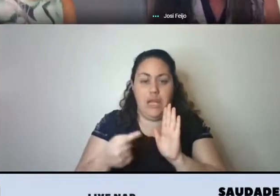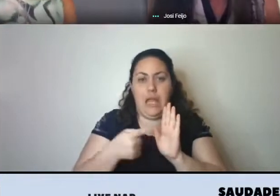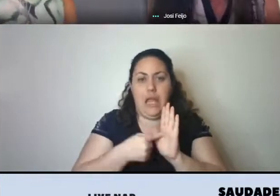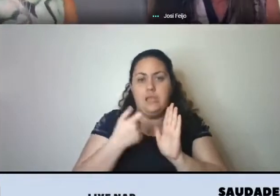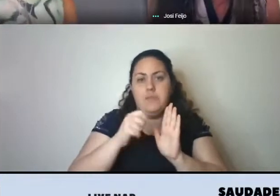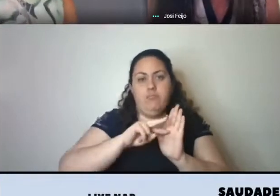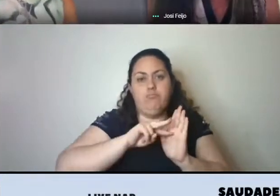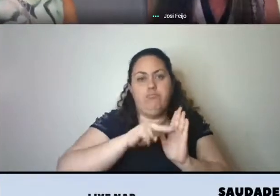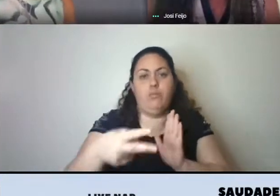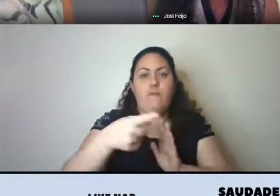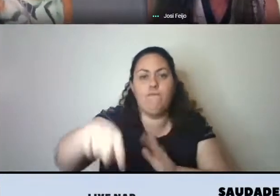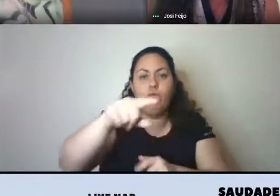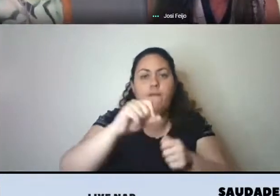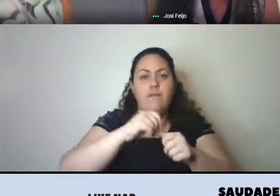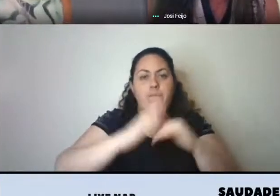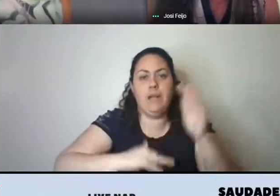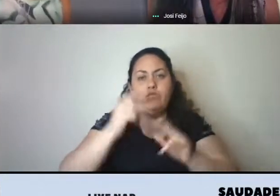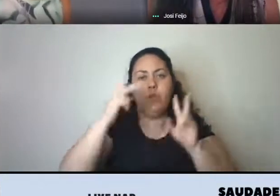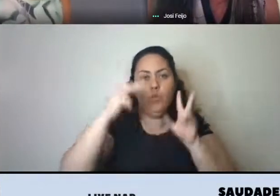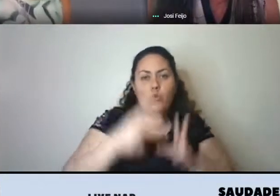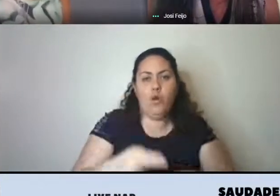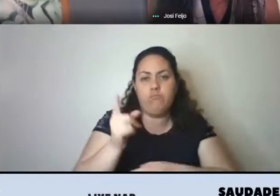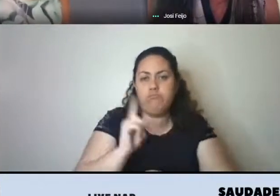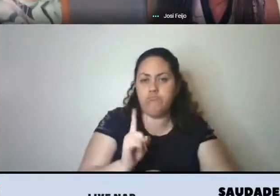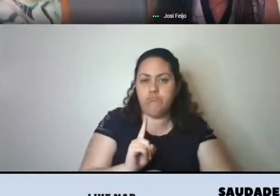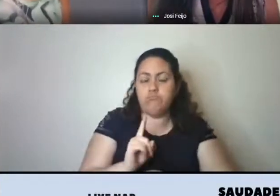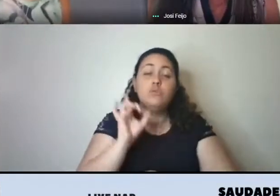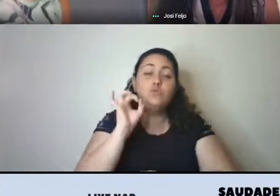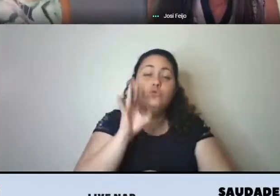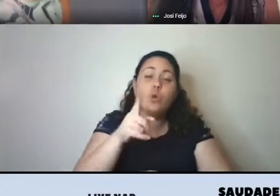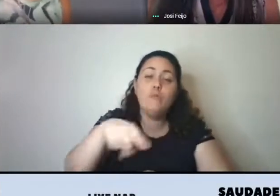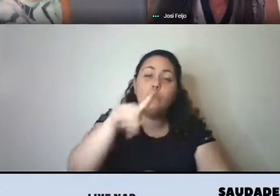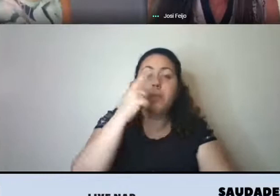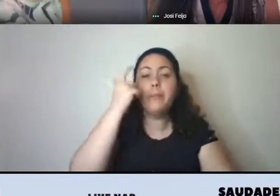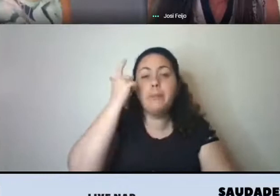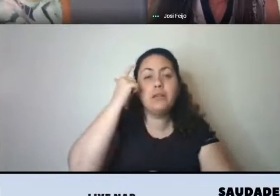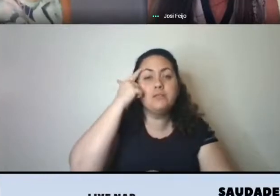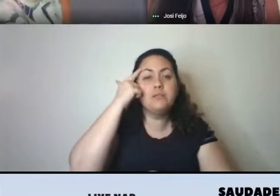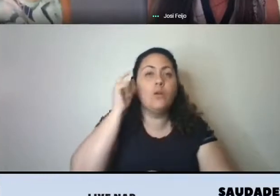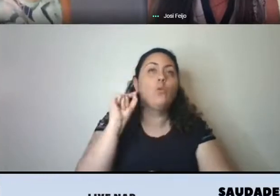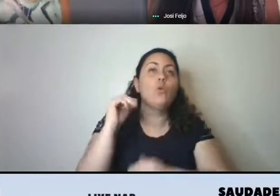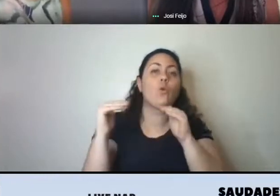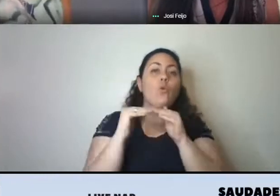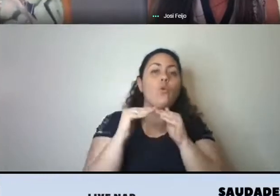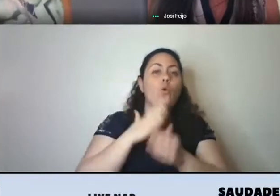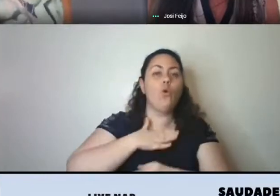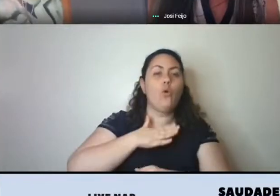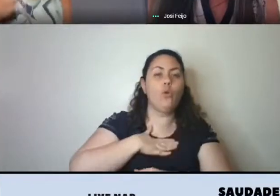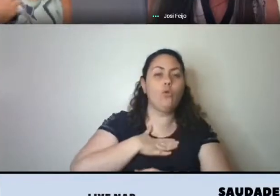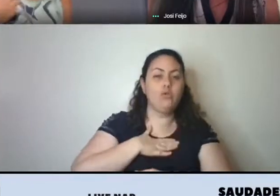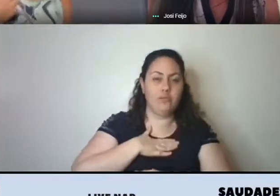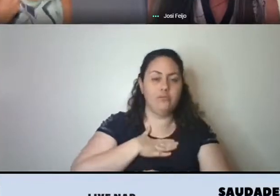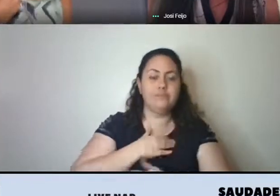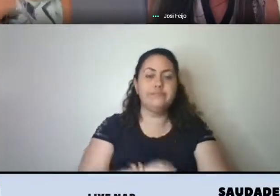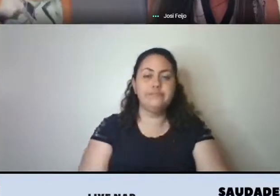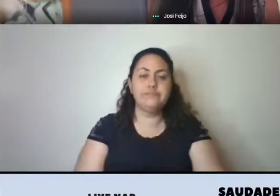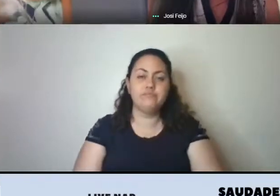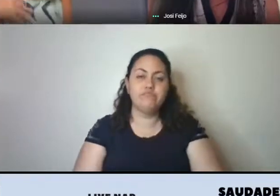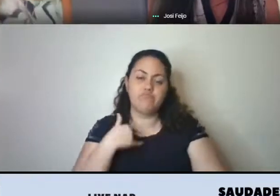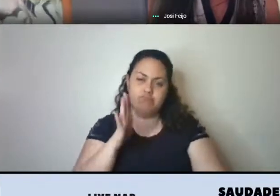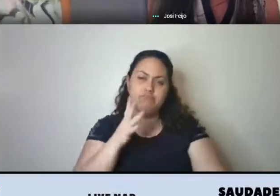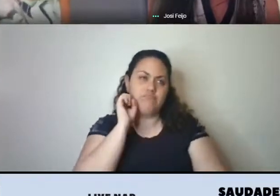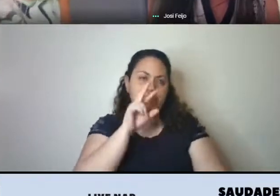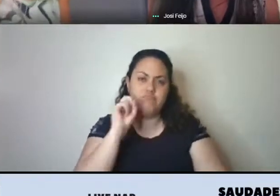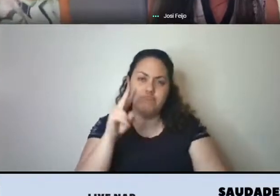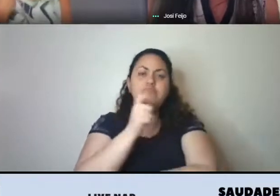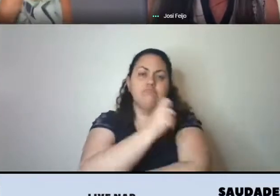não é isso? Mas, assim, na ideia de pensar o que faz sentido para o sujeito, né? Então, assim, eu escutei já de